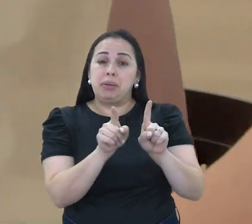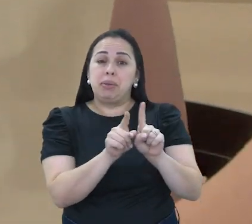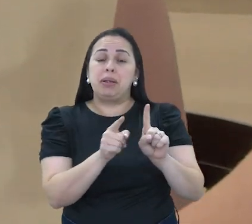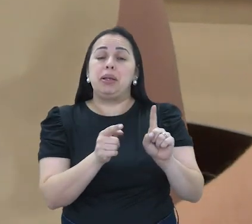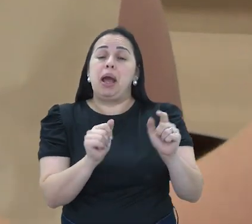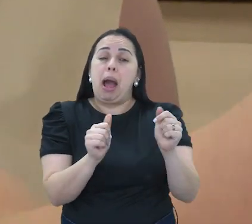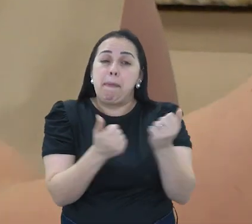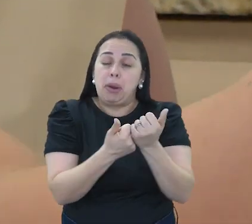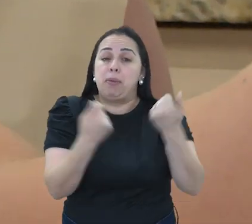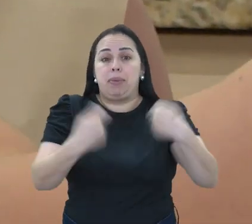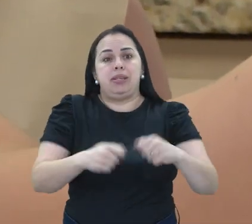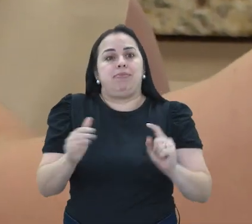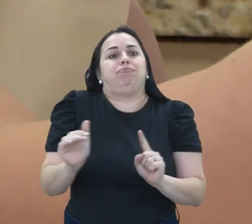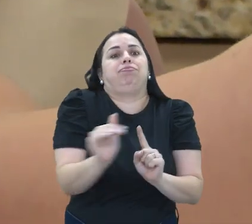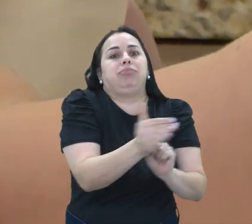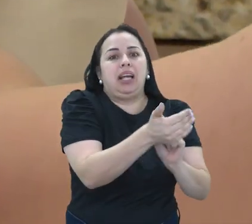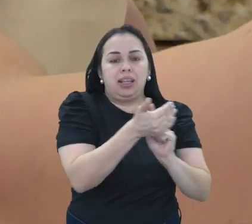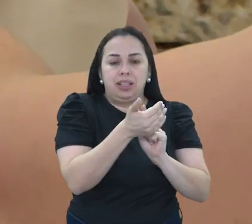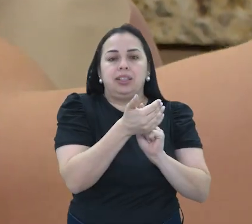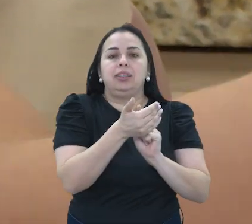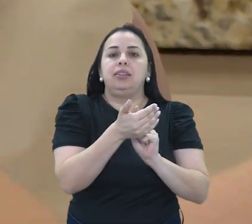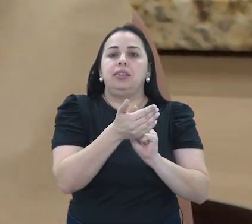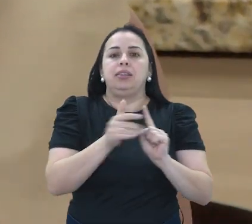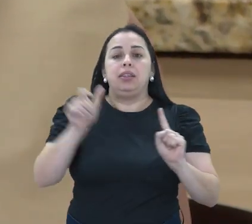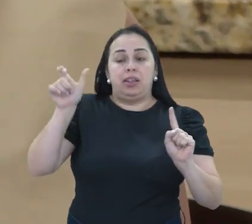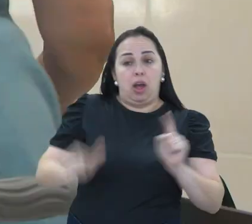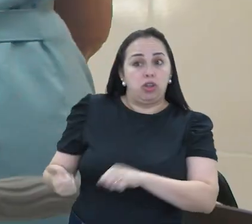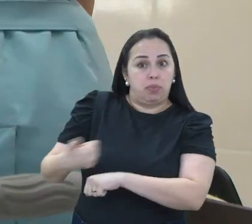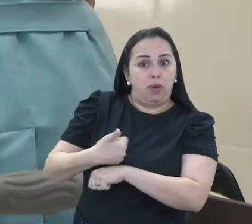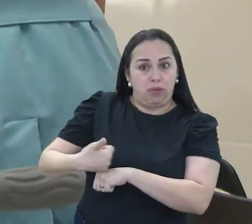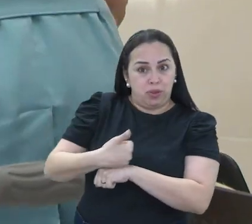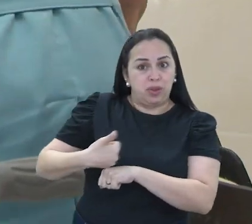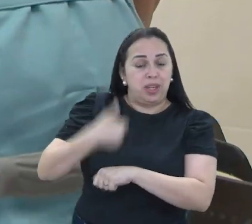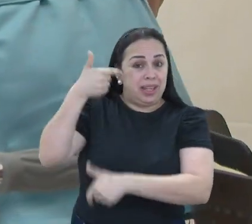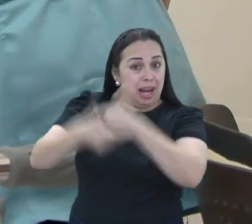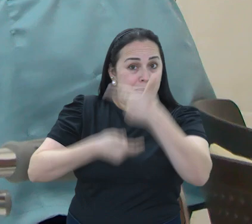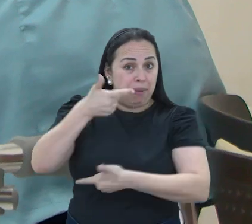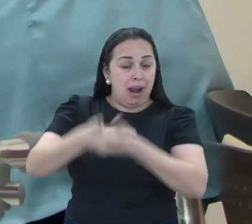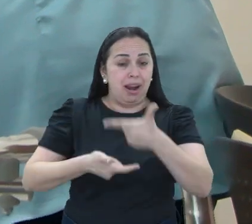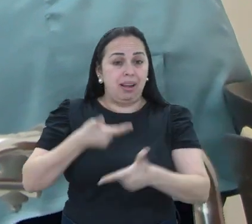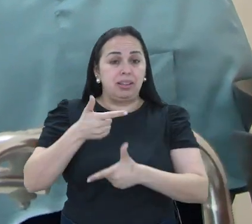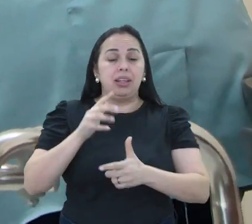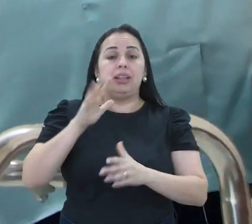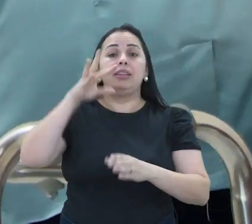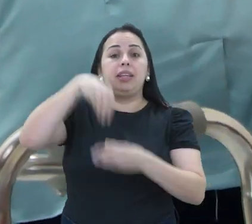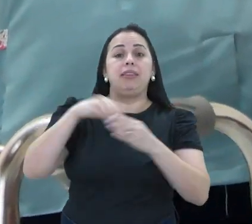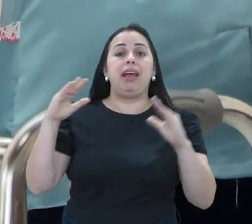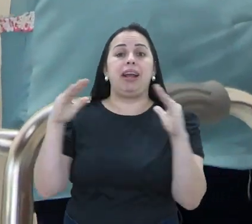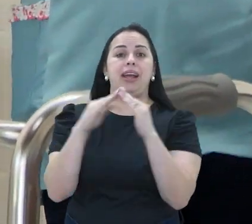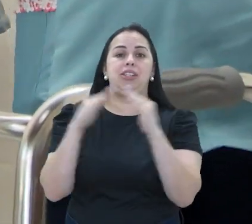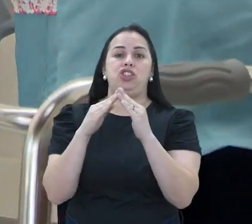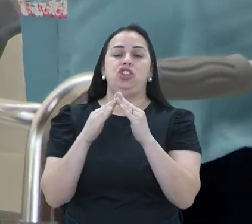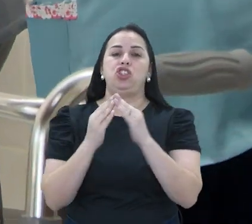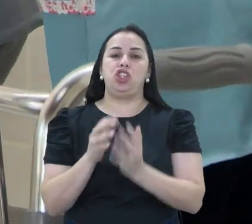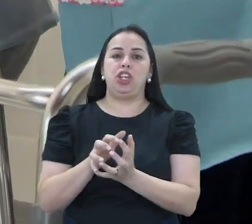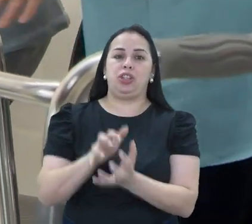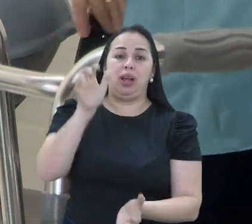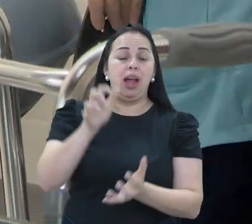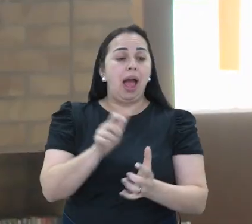quem precisa de apoio para tarefas simples do dia a dia é o papel dos profissionais que trabalham nesse